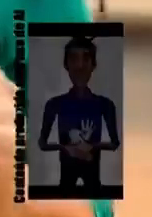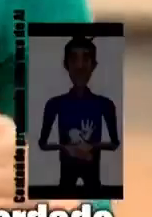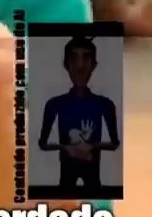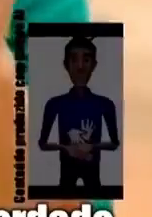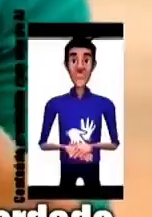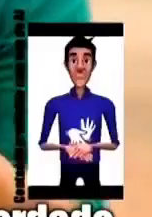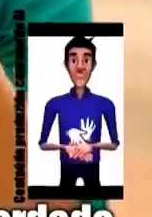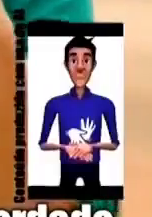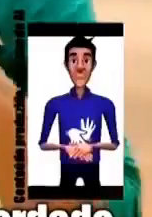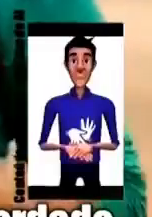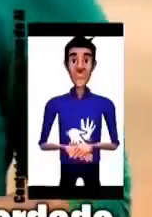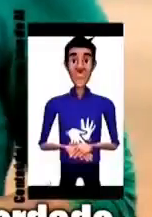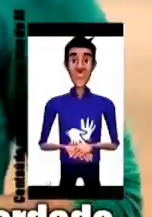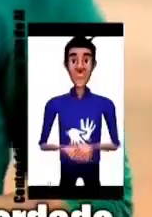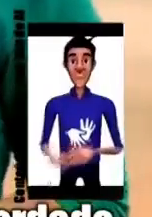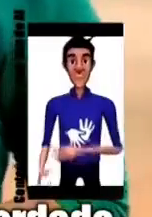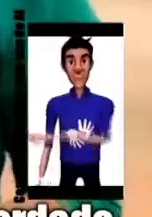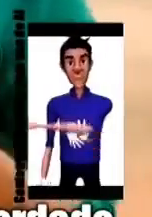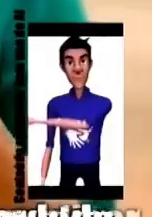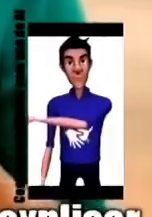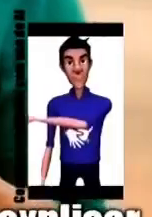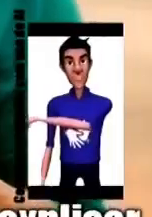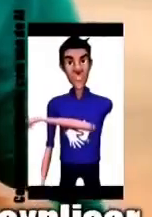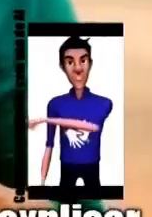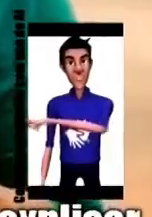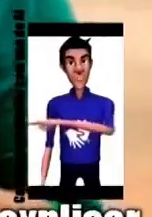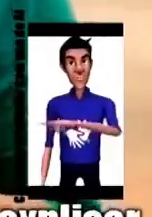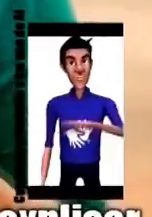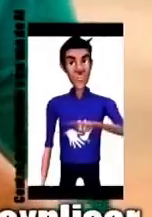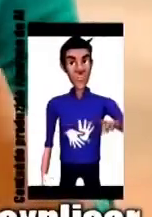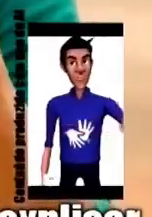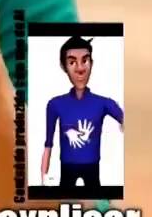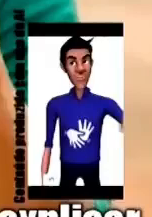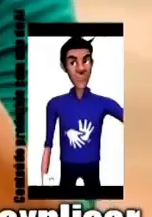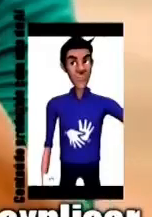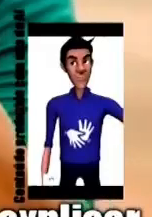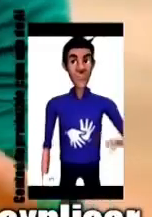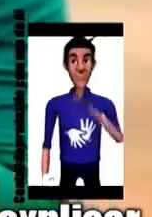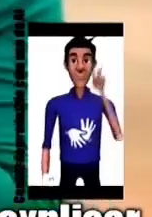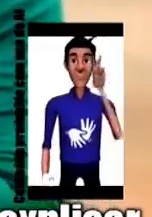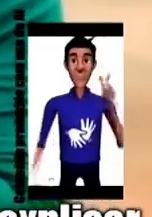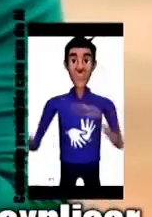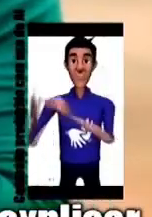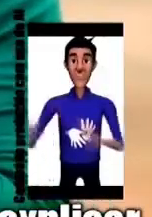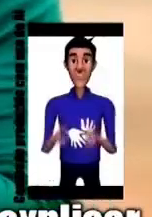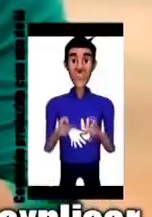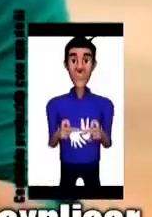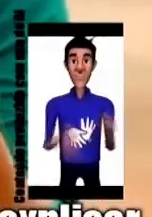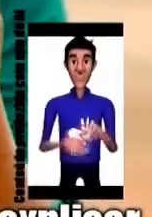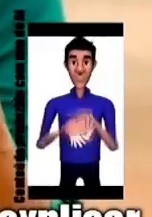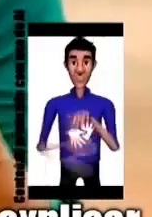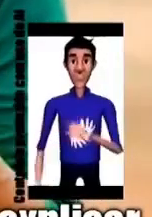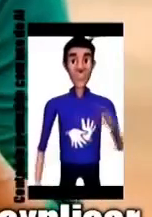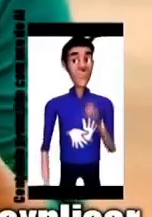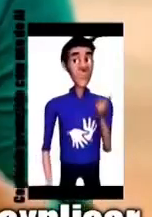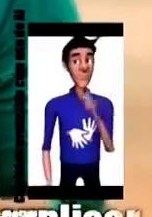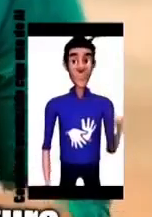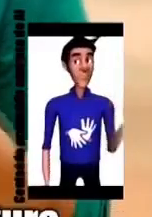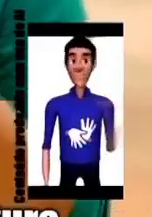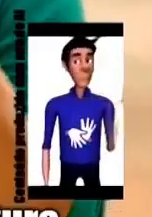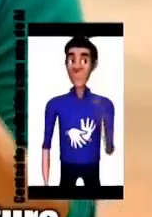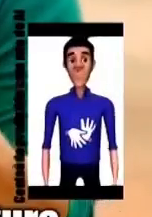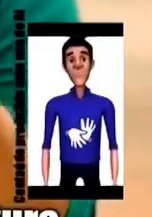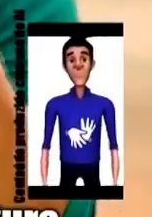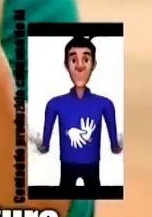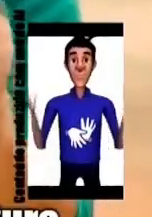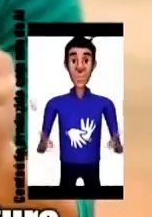né? Pois agora é a hora da verdade, da nossa verdade. Eu vou conversar com a Francisca para ela nos explicar